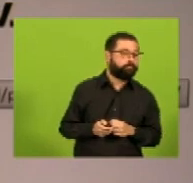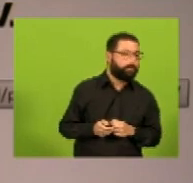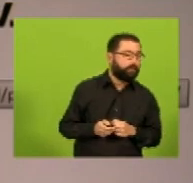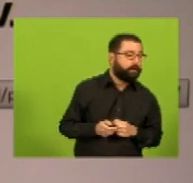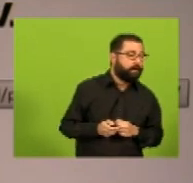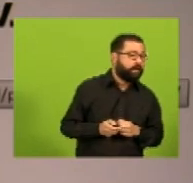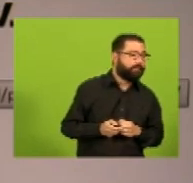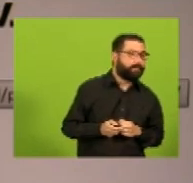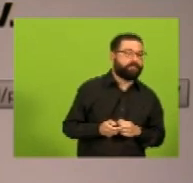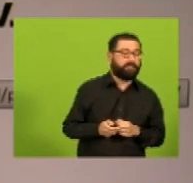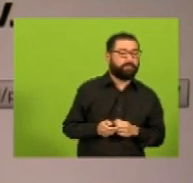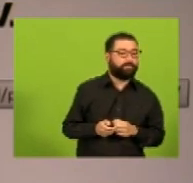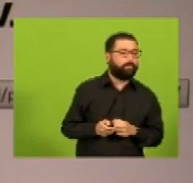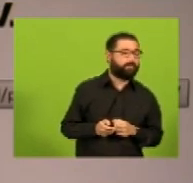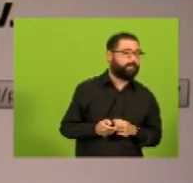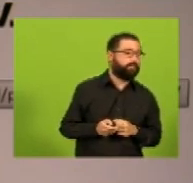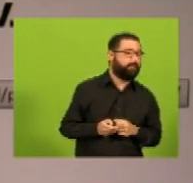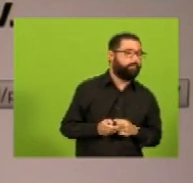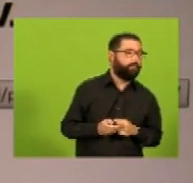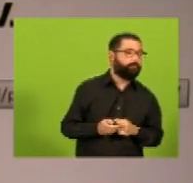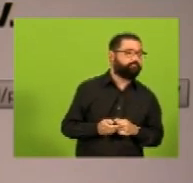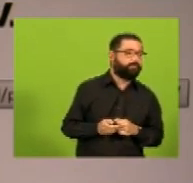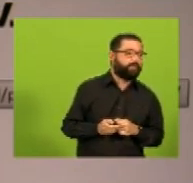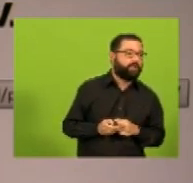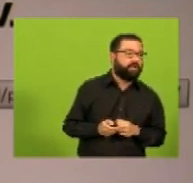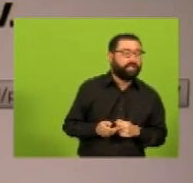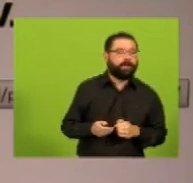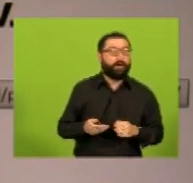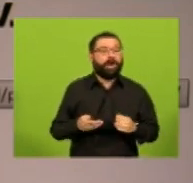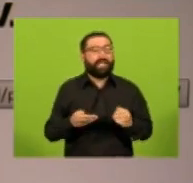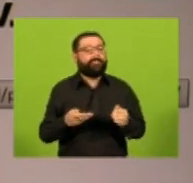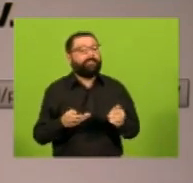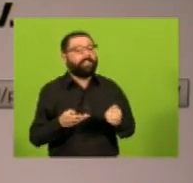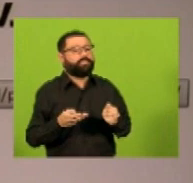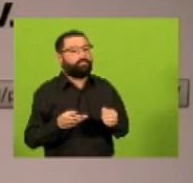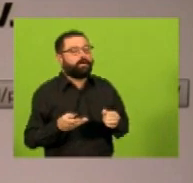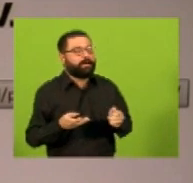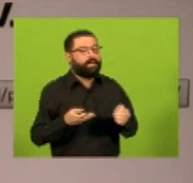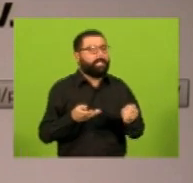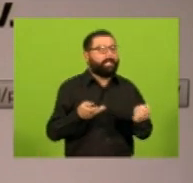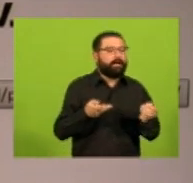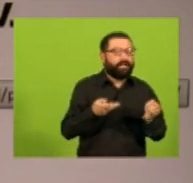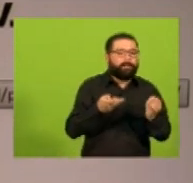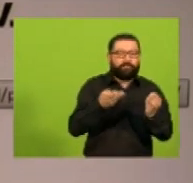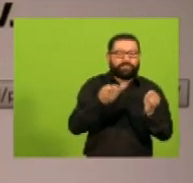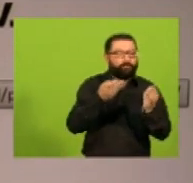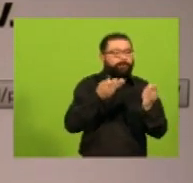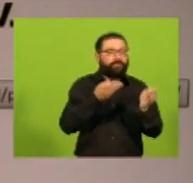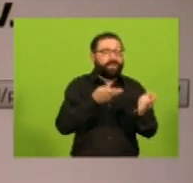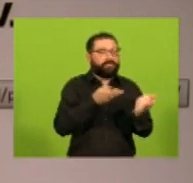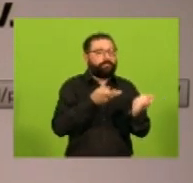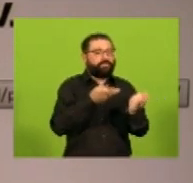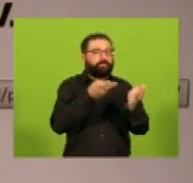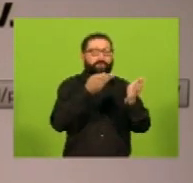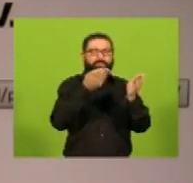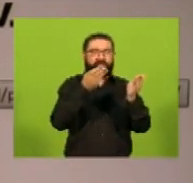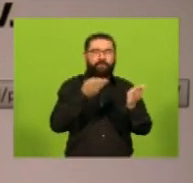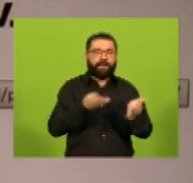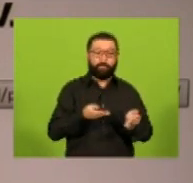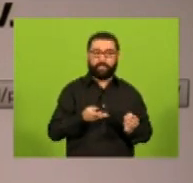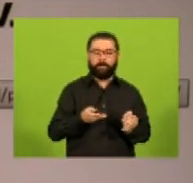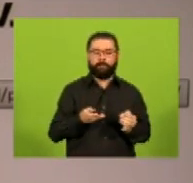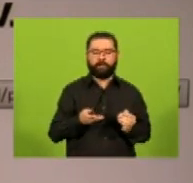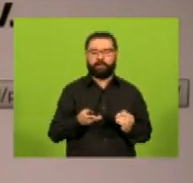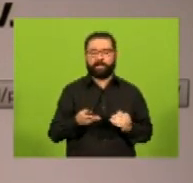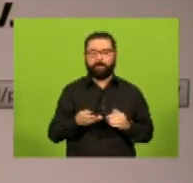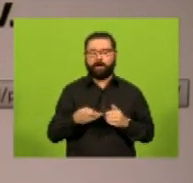contato. Inseticidas de contato ele é bom. Então, olha lá, vejam que você, com esse bico você pode